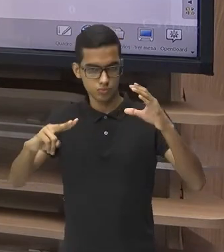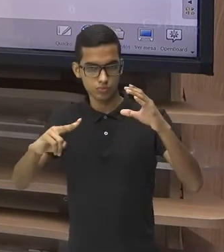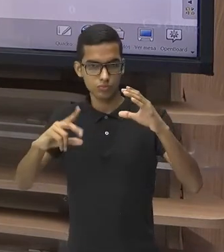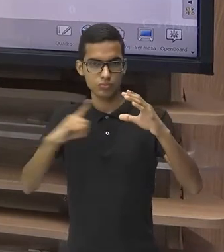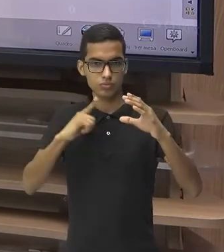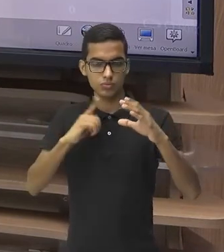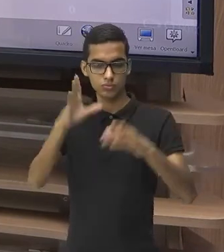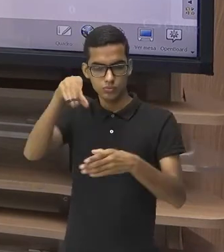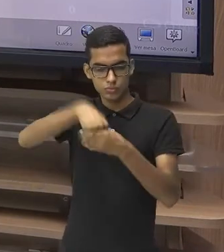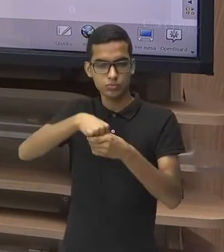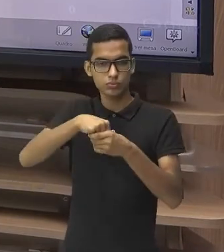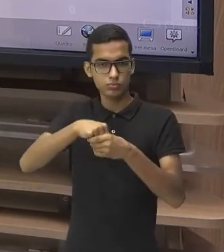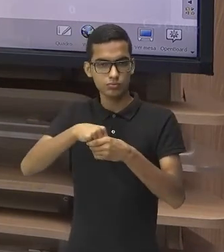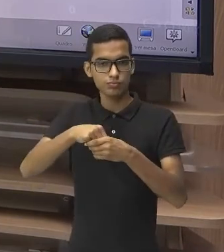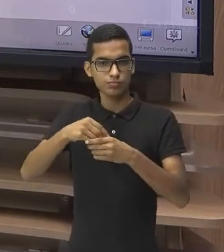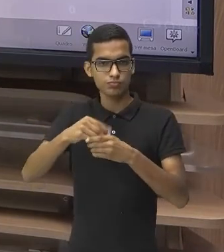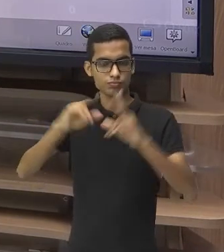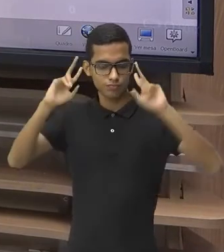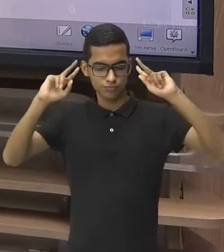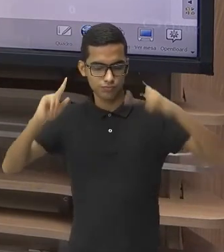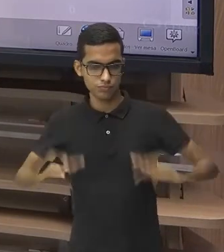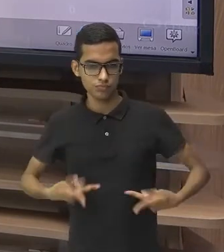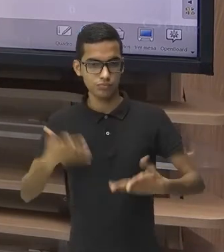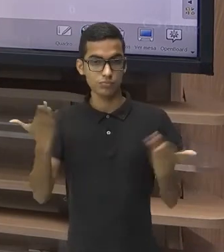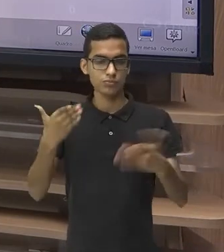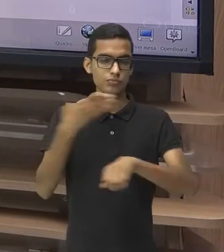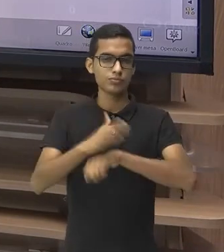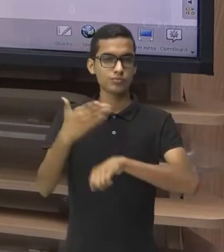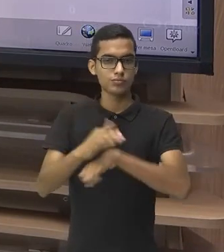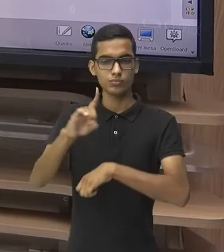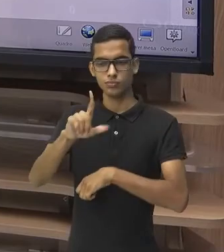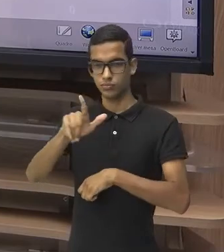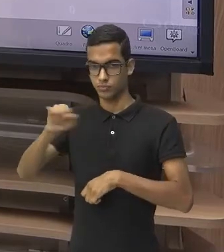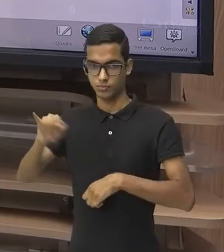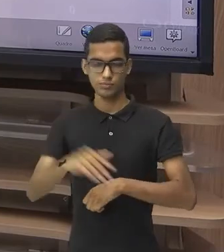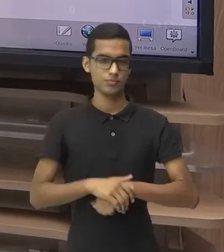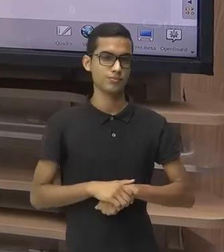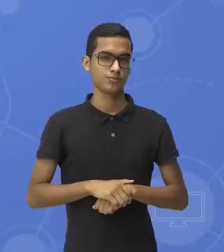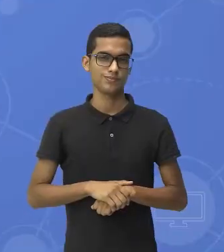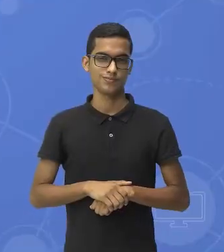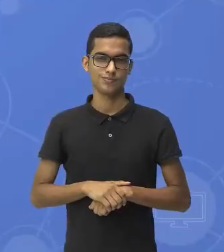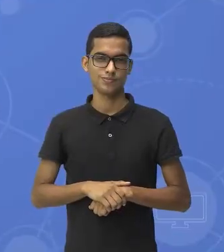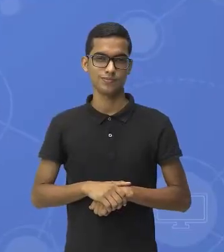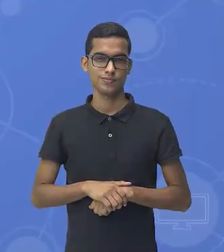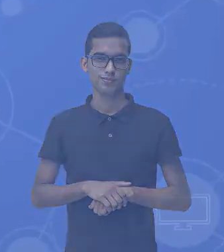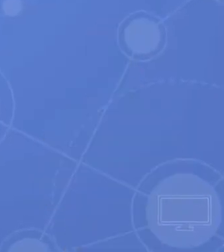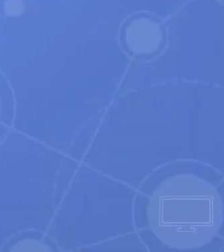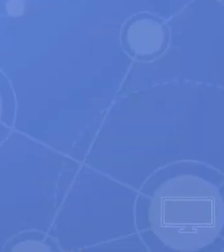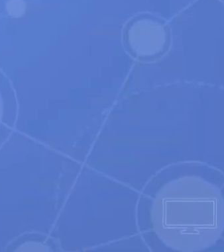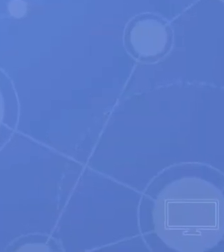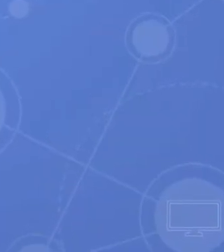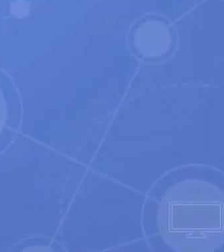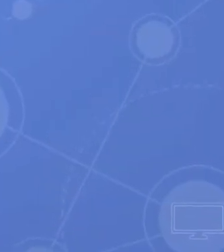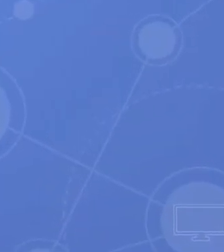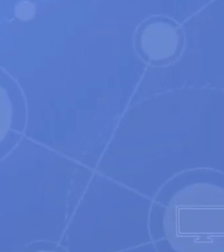cariótipo humano. E agora vamos praticar, vamos para a nossa dinâmica local interativa.